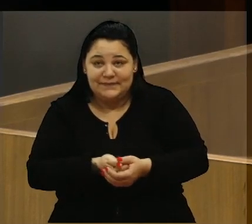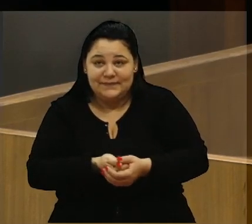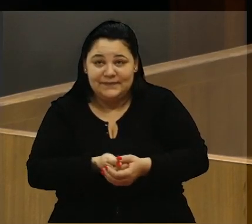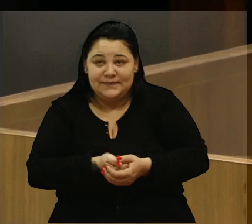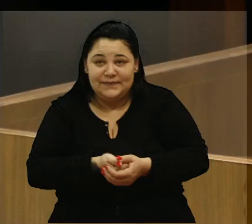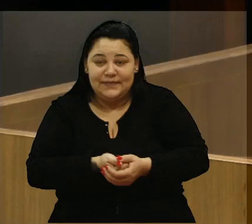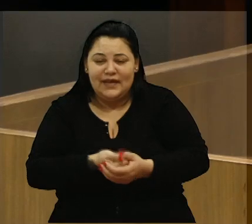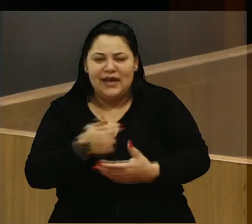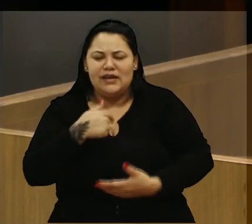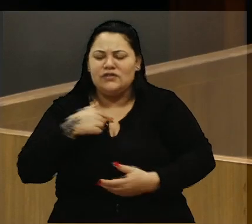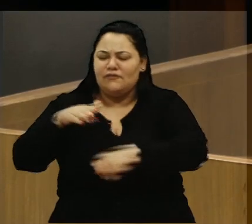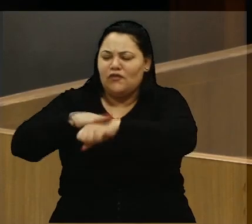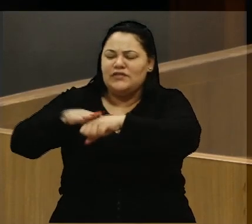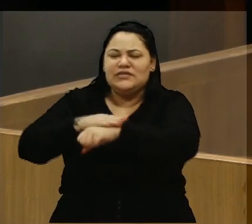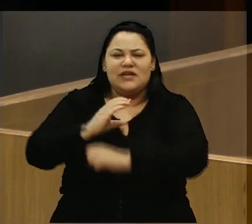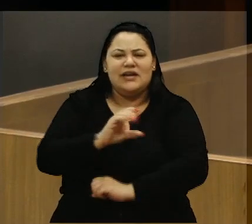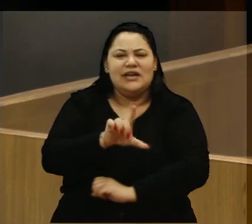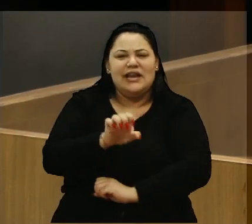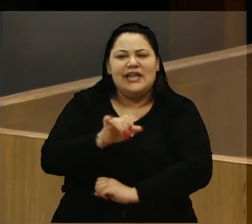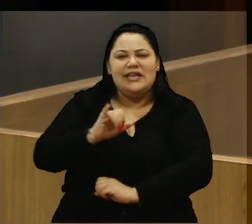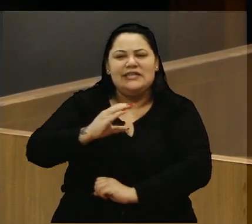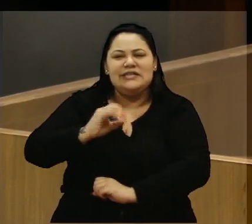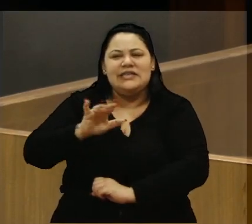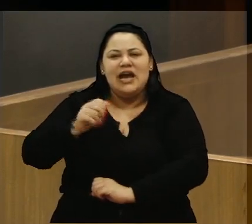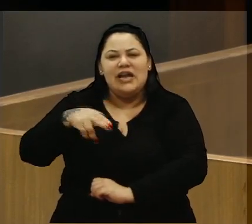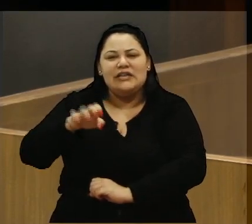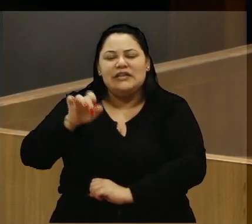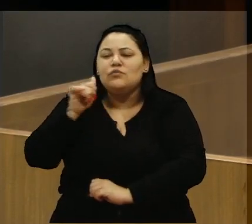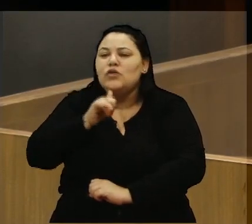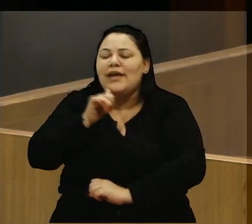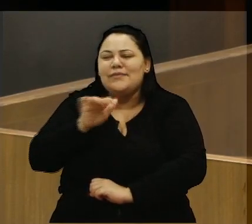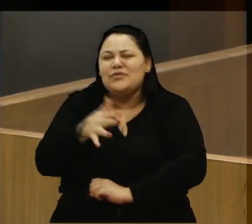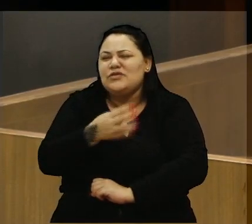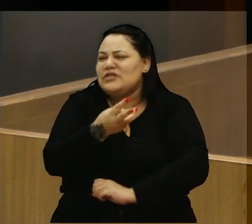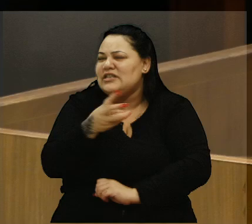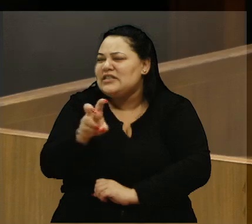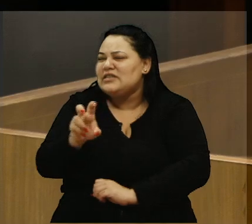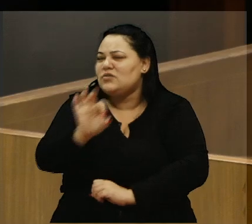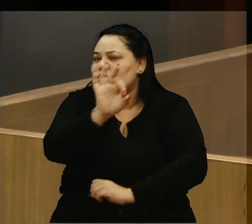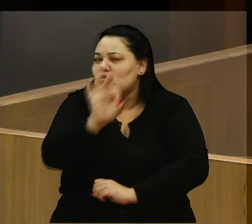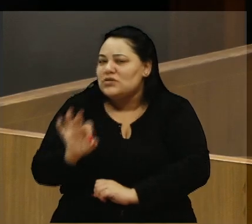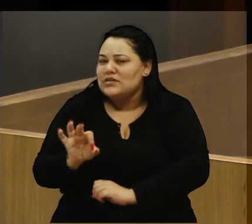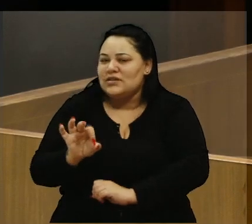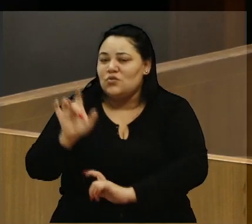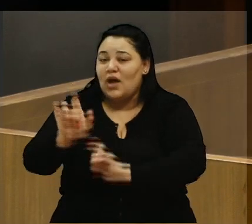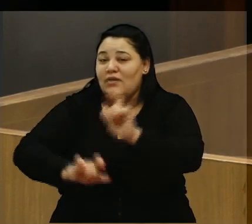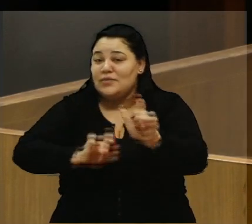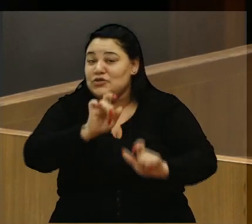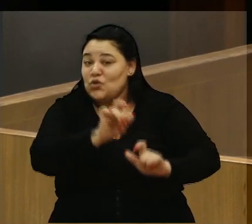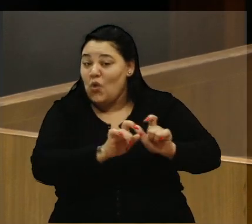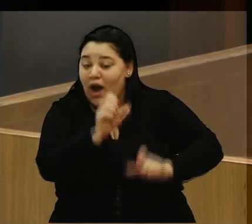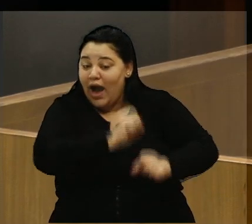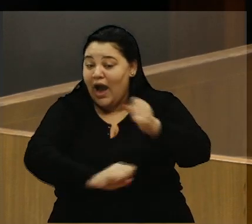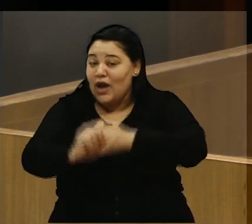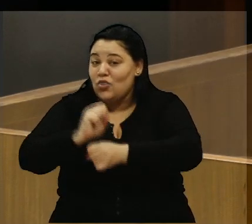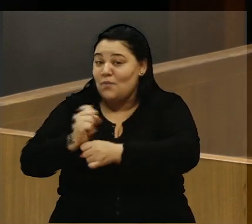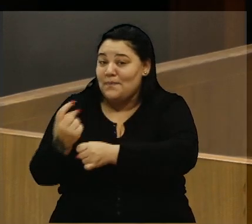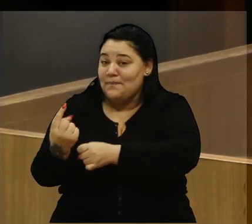Aí, falando com a Cleciane, cerca de 35% das pessoas, no ano